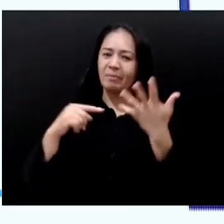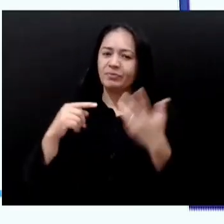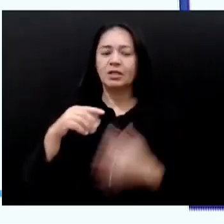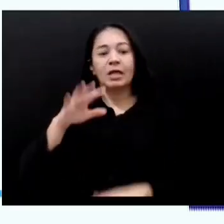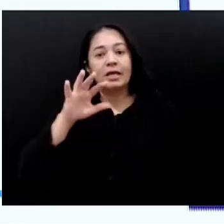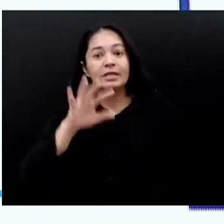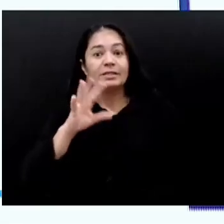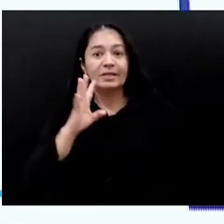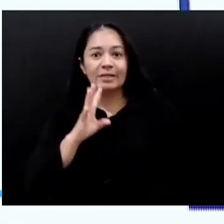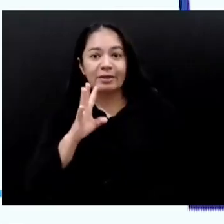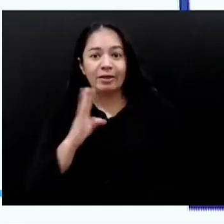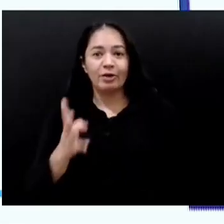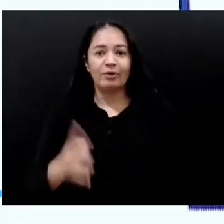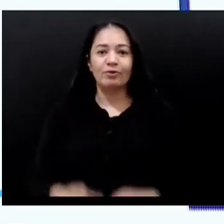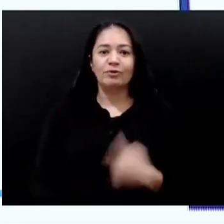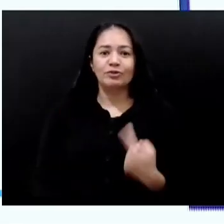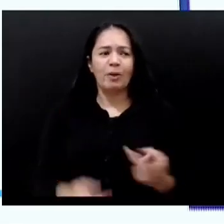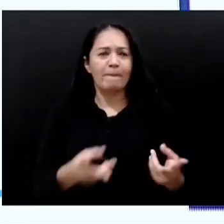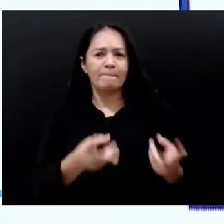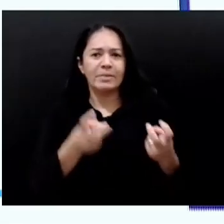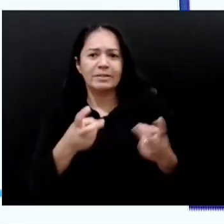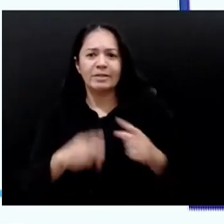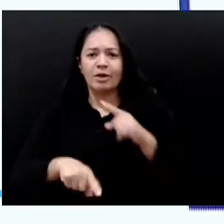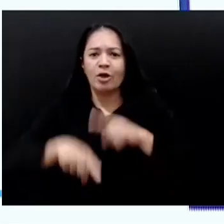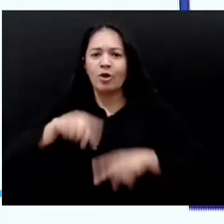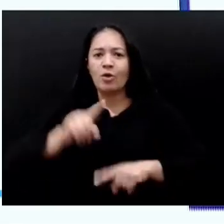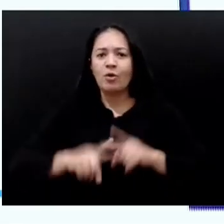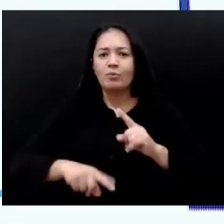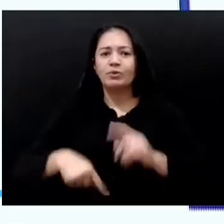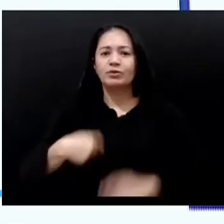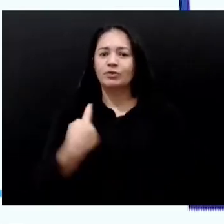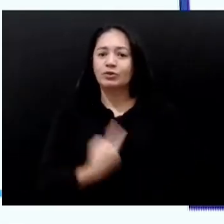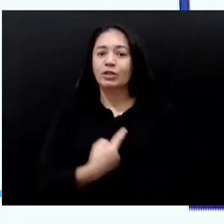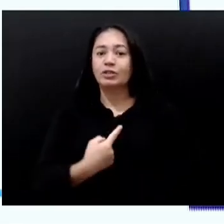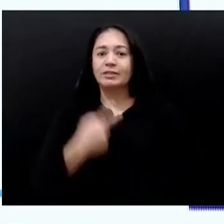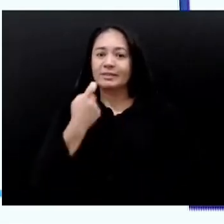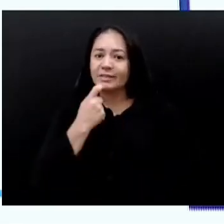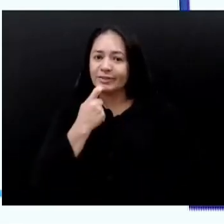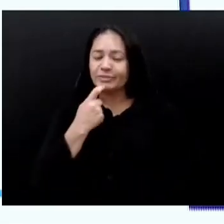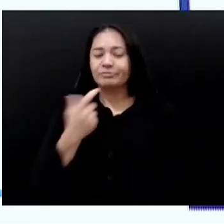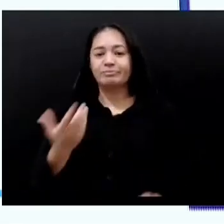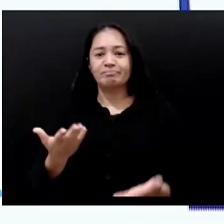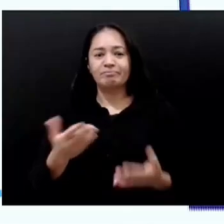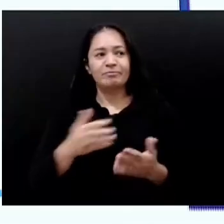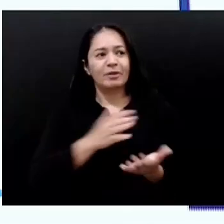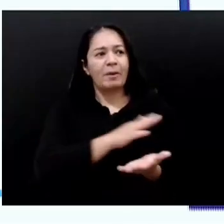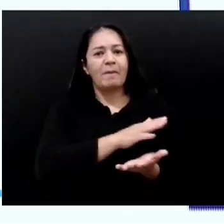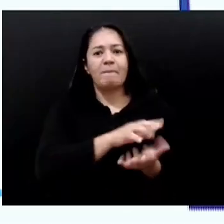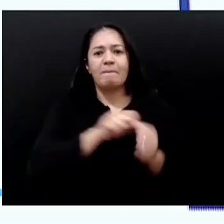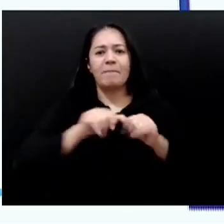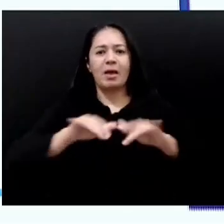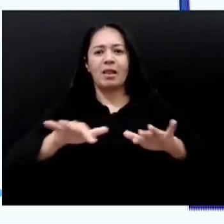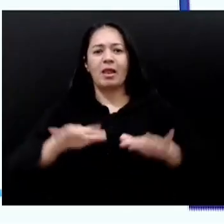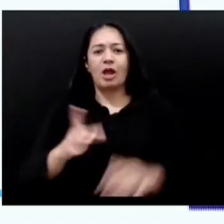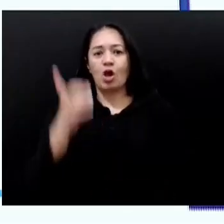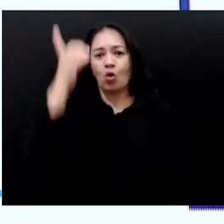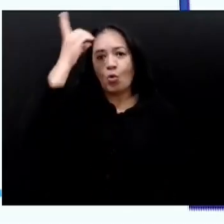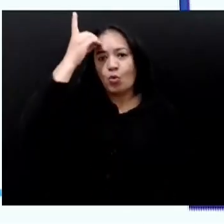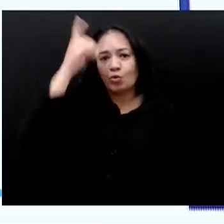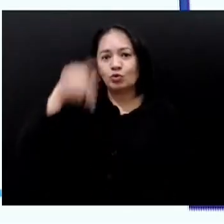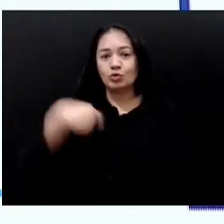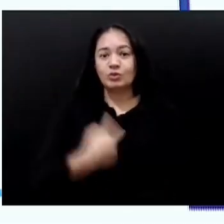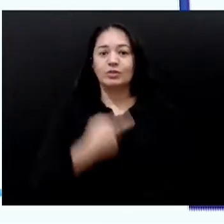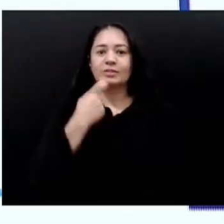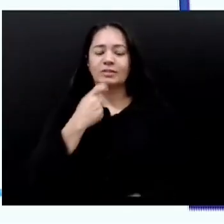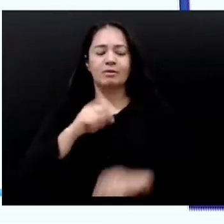gente vê os produtos, né, da nossa cidade, os talentos da nossa cidade sendo reconhecidos aí fora